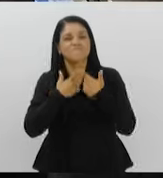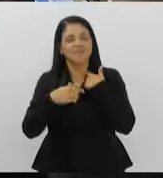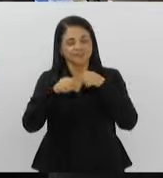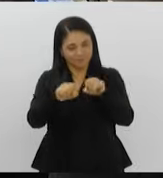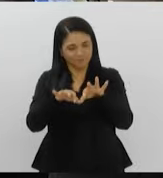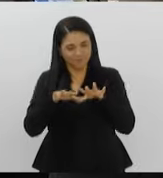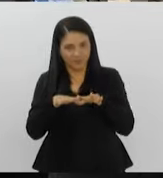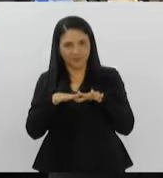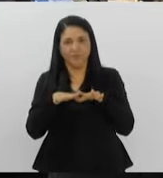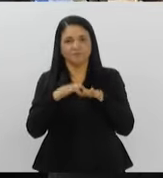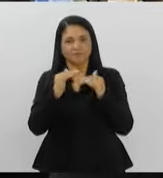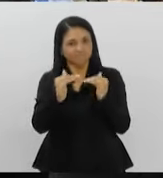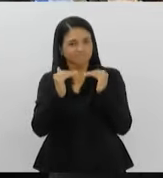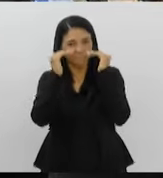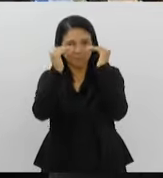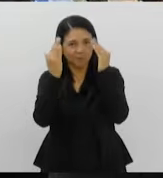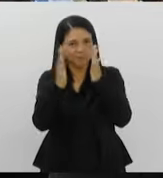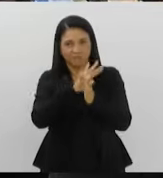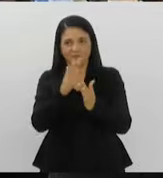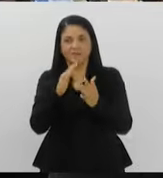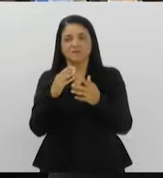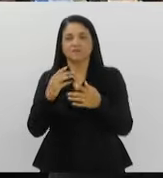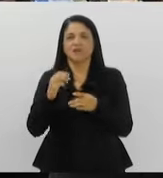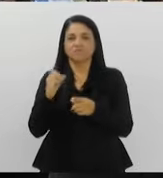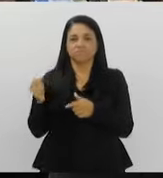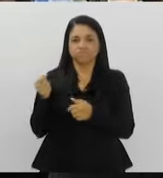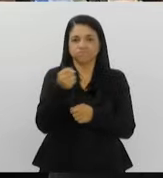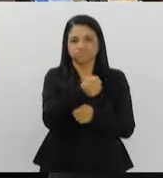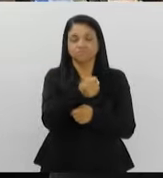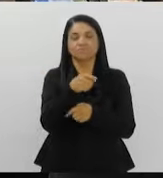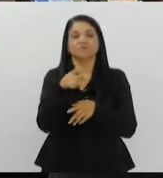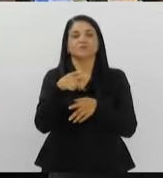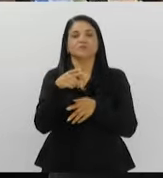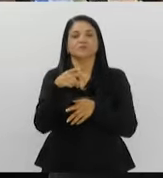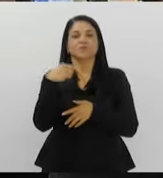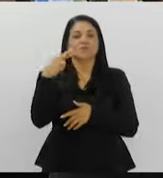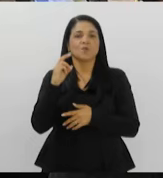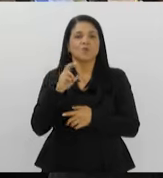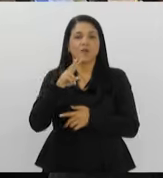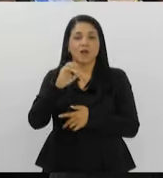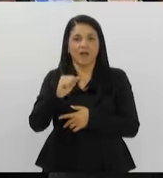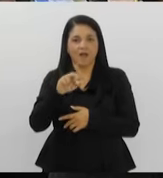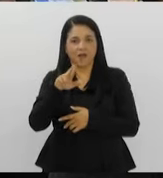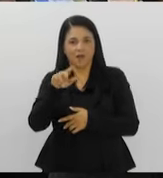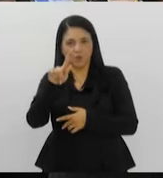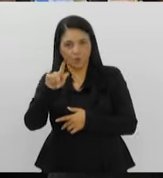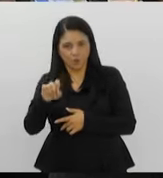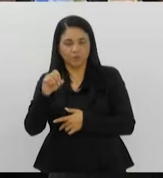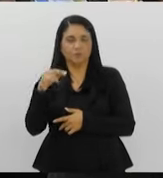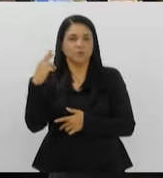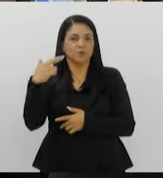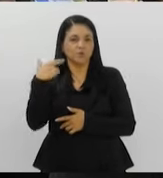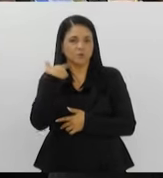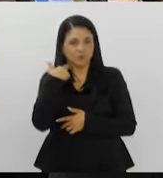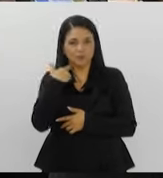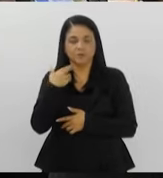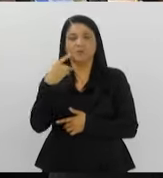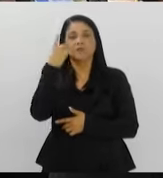soberano. Está empossada ao cargo de procuradora da mulher, deputada Tia